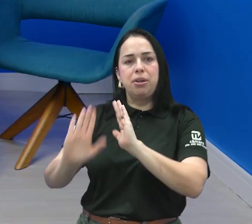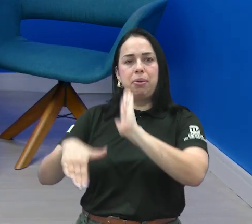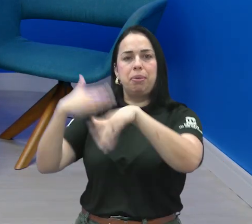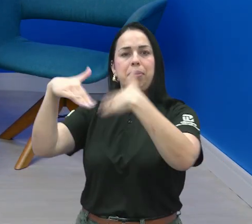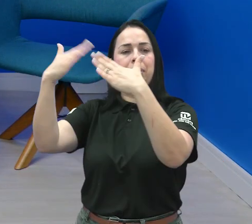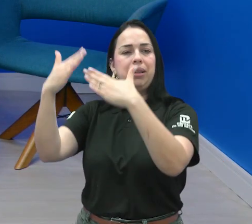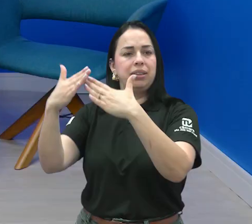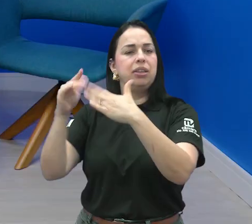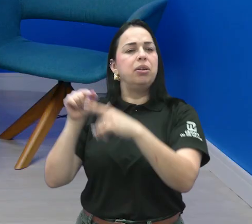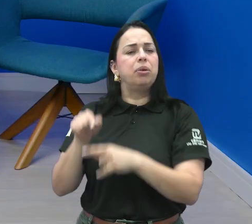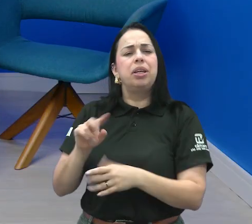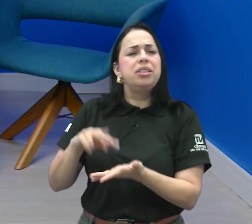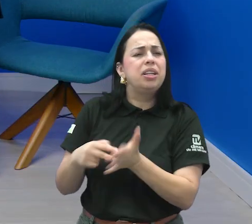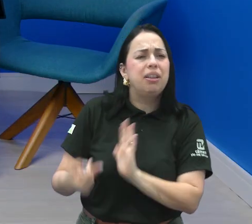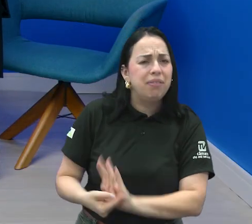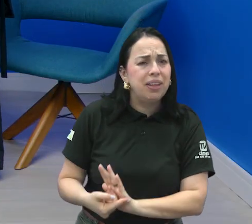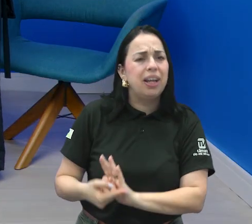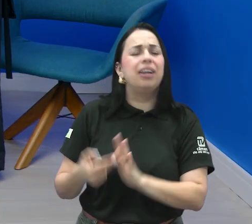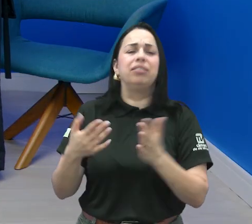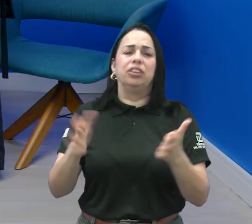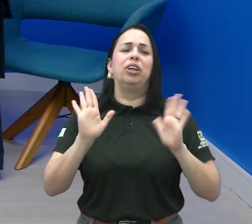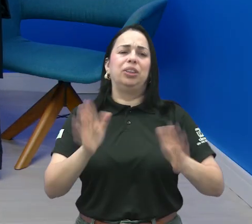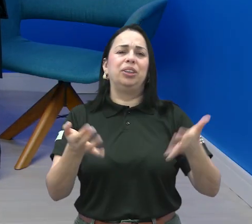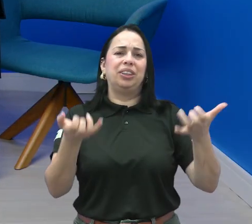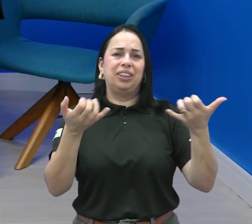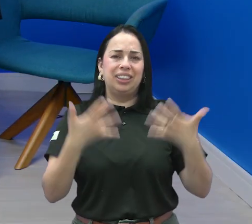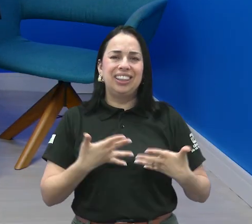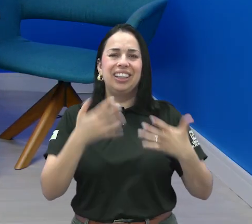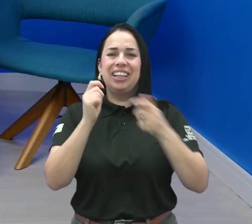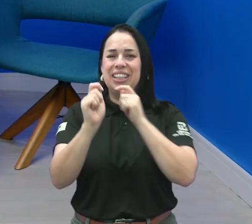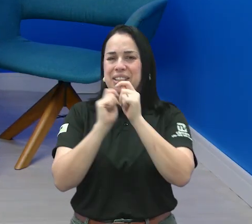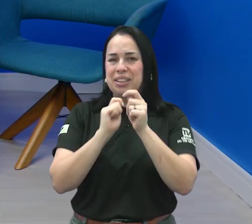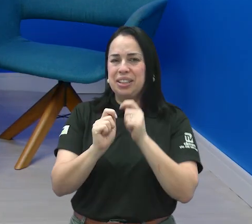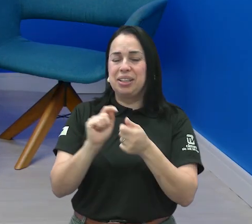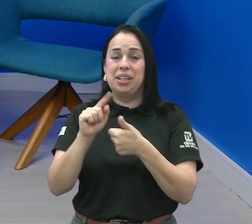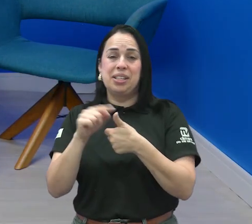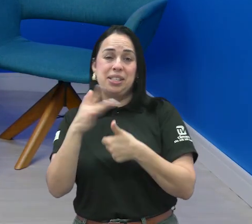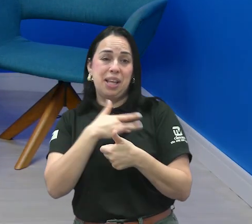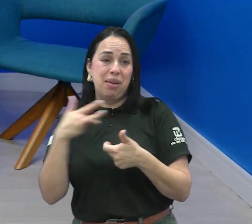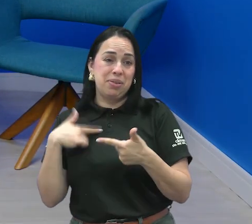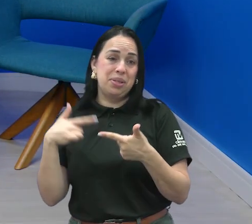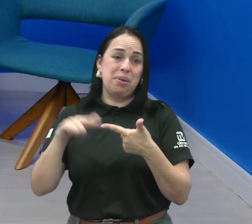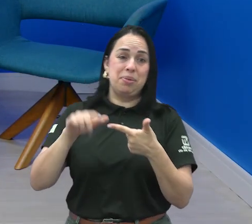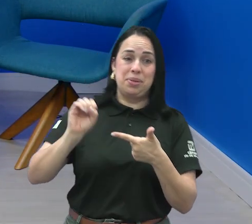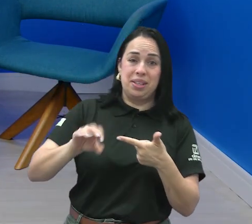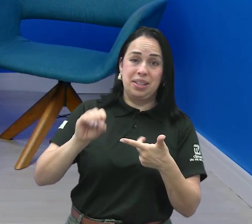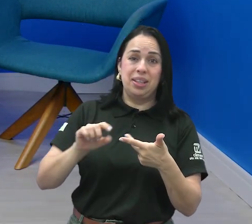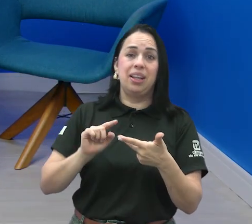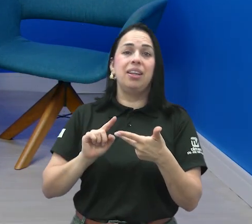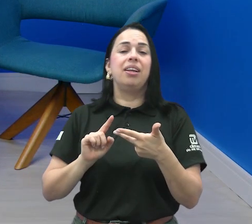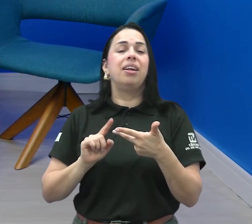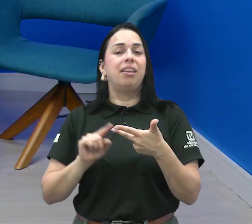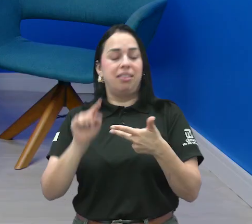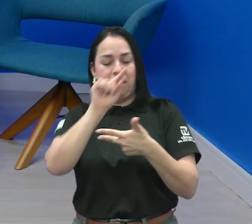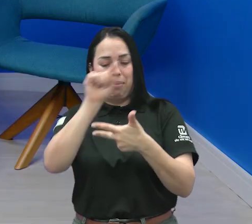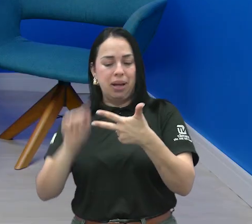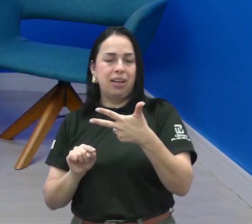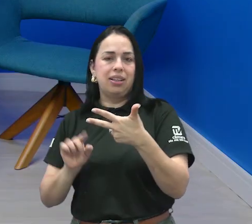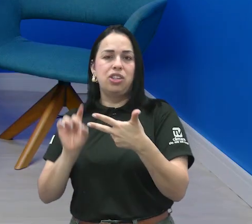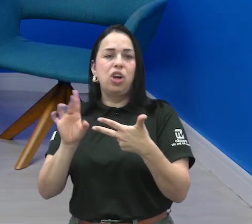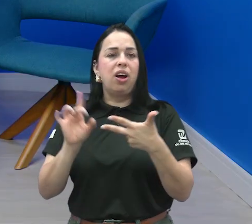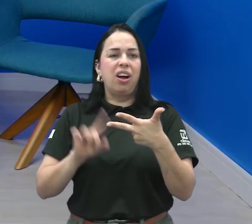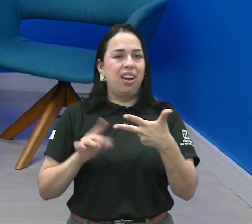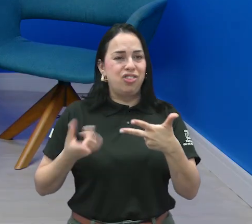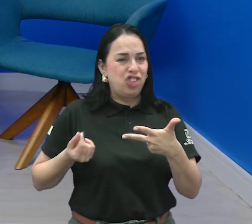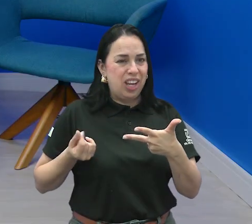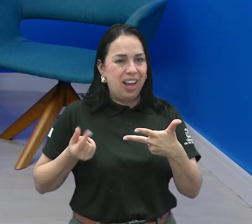gente considera desenvolvimento humano, o que faz parte dele, como a gente falou, por exemplo, na entrevista, questões como saúde, educação, também fazem parte disso,